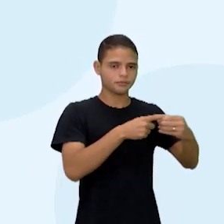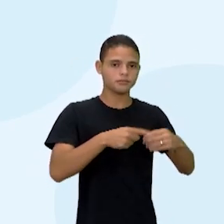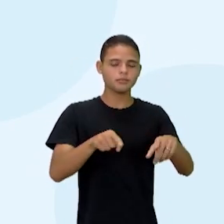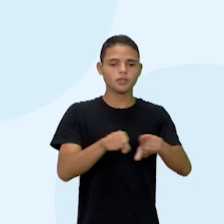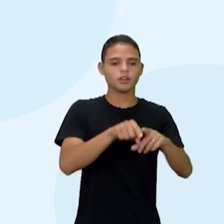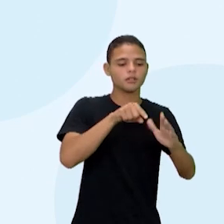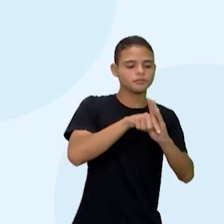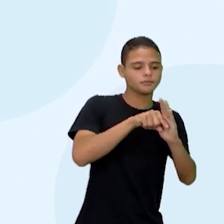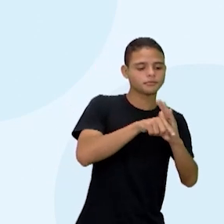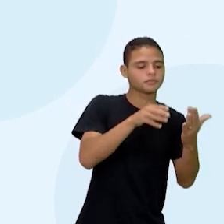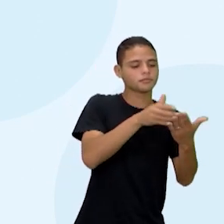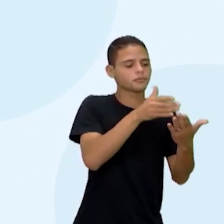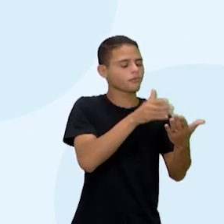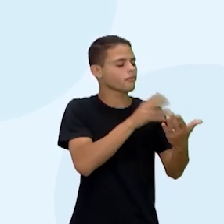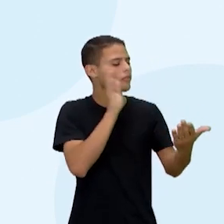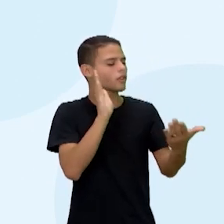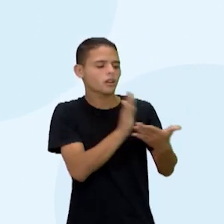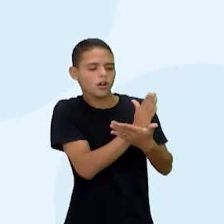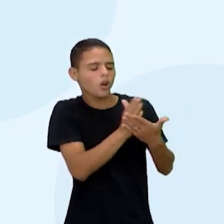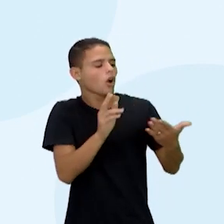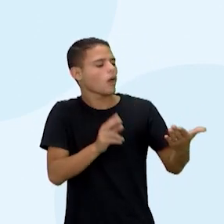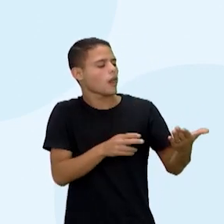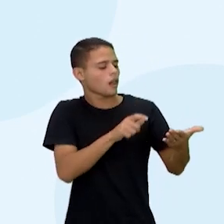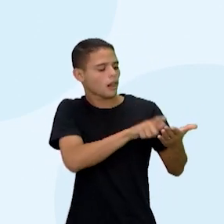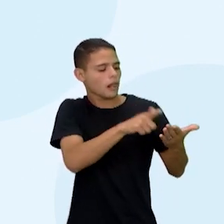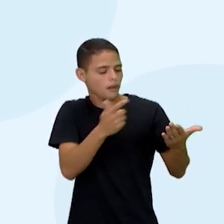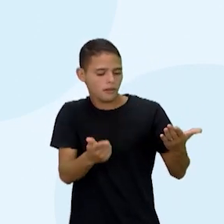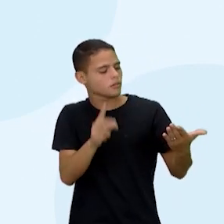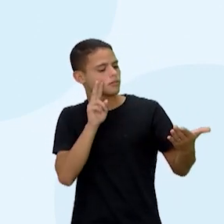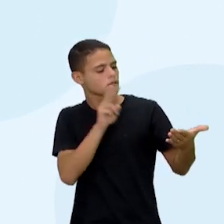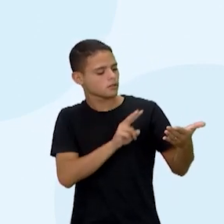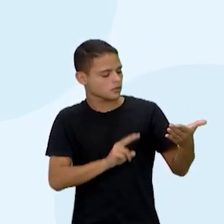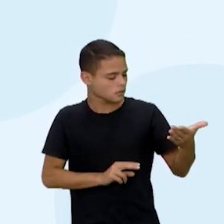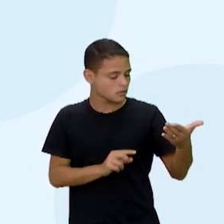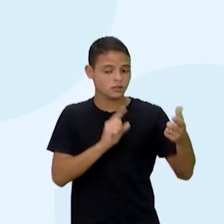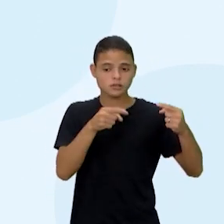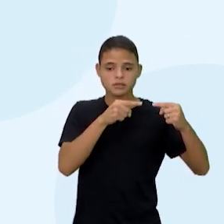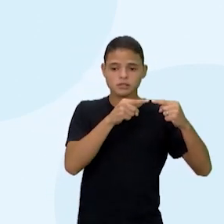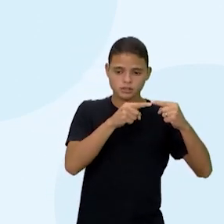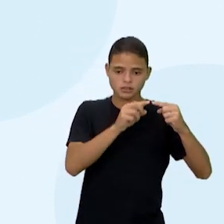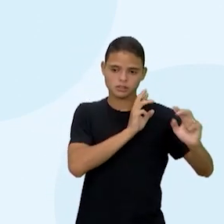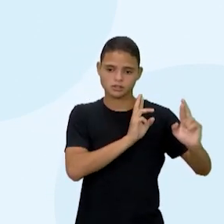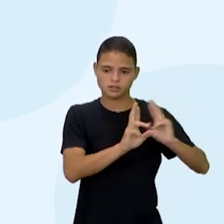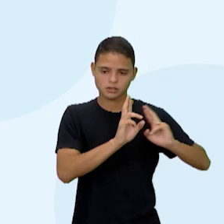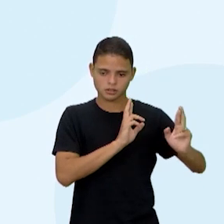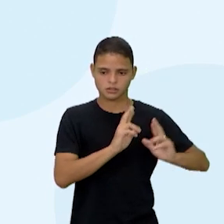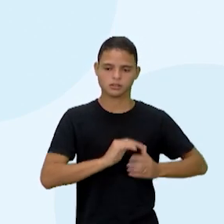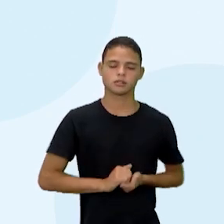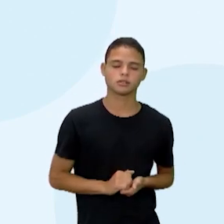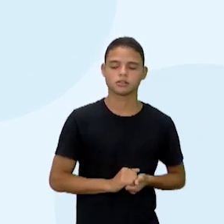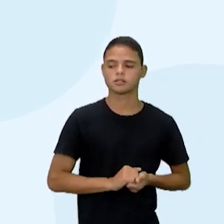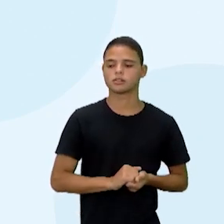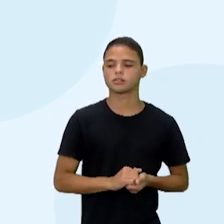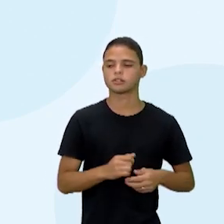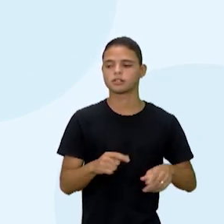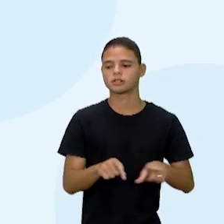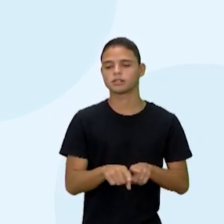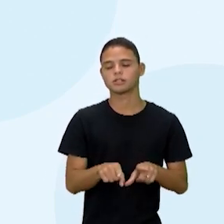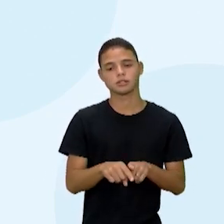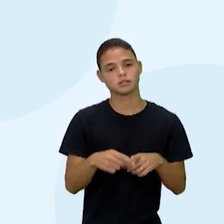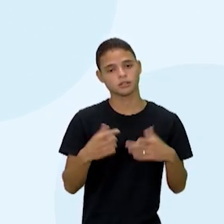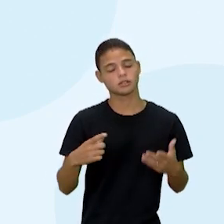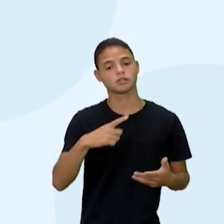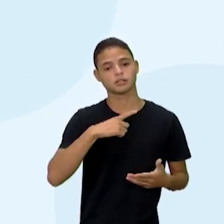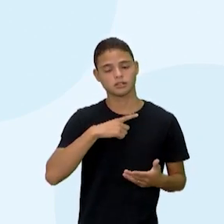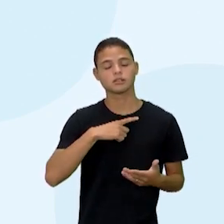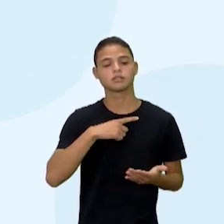jornais e revistas que traziam assuntos relacionados àquele objetivo que ela queria cumprir. É claro que houve toda uma